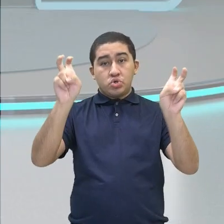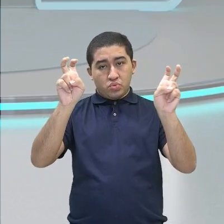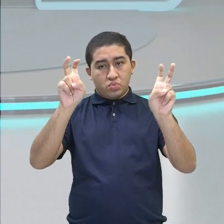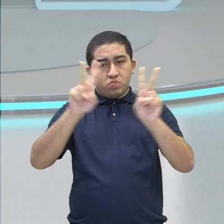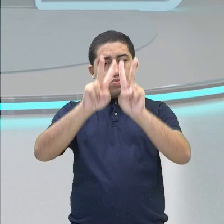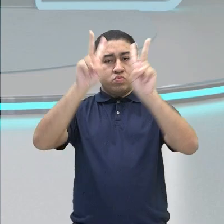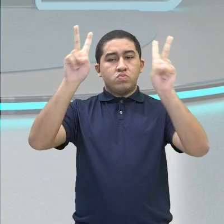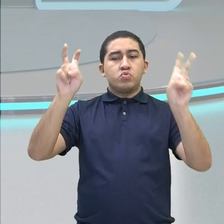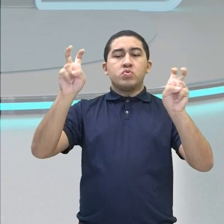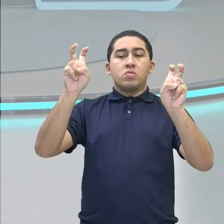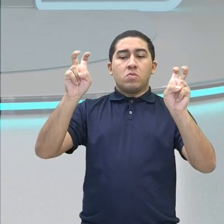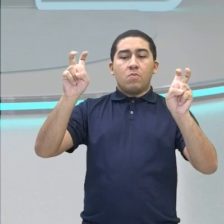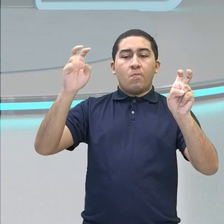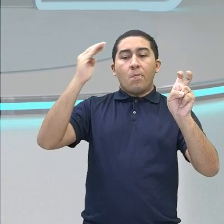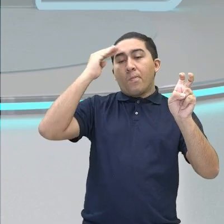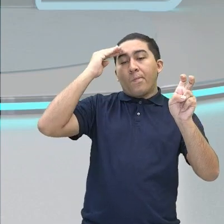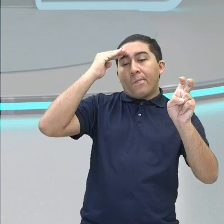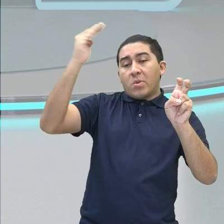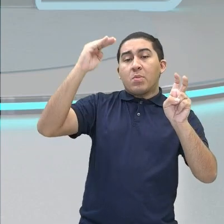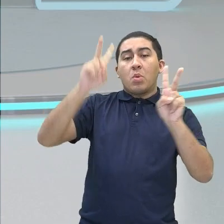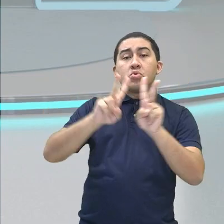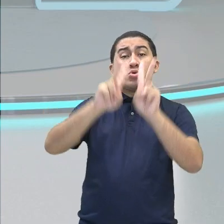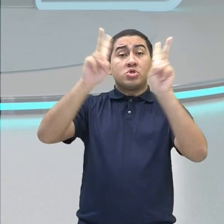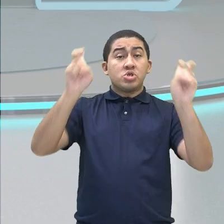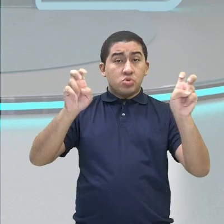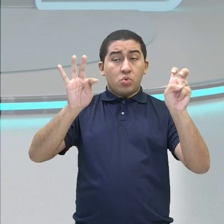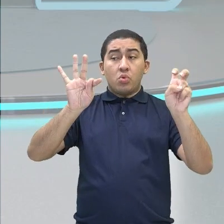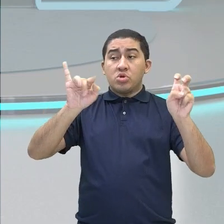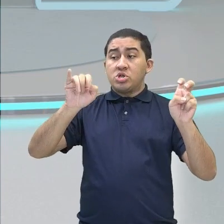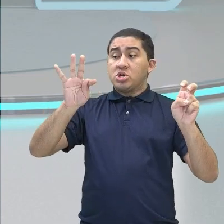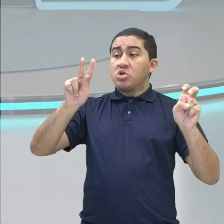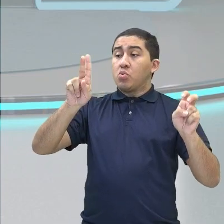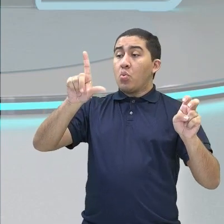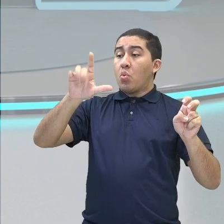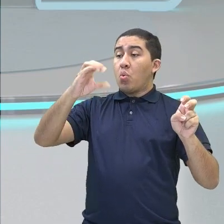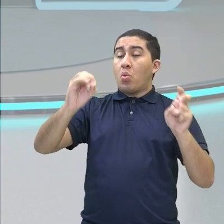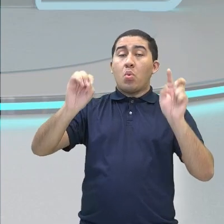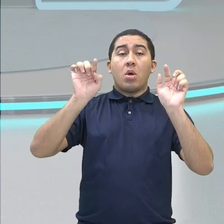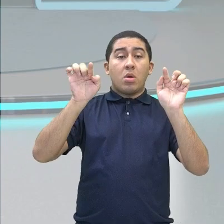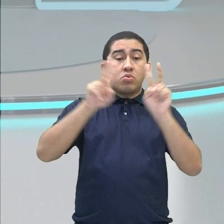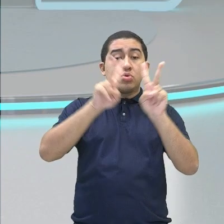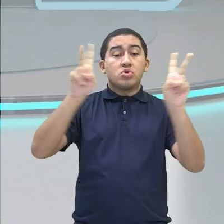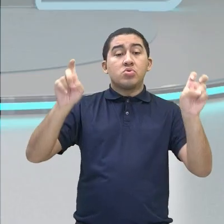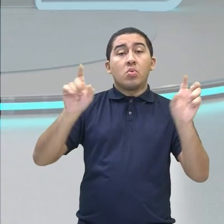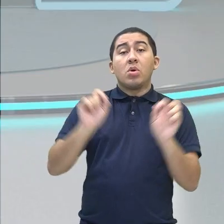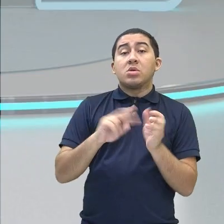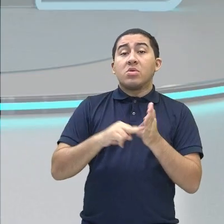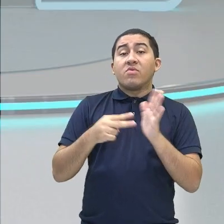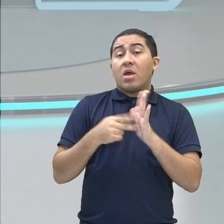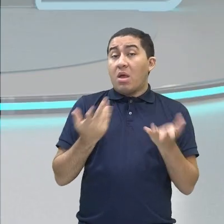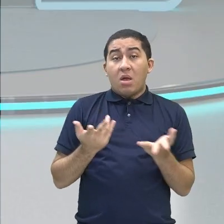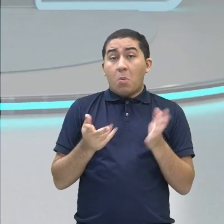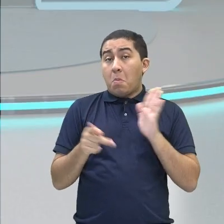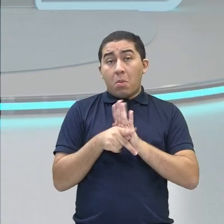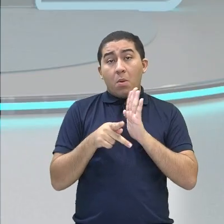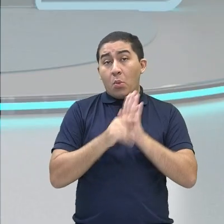título no infográfico, ele vai dizer, vai falar sobre o assunto,